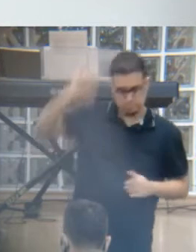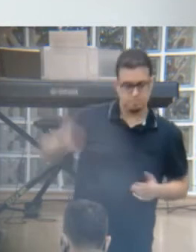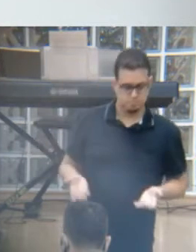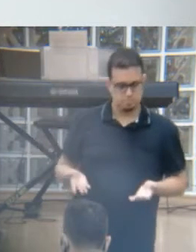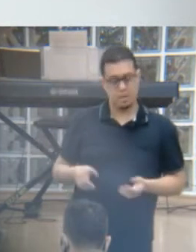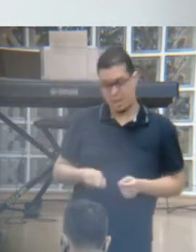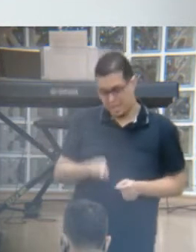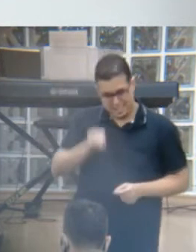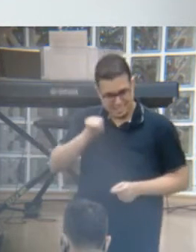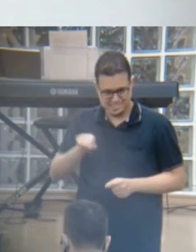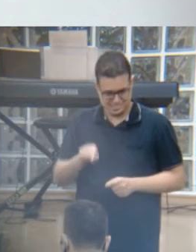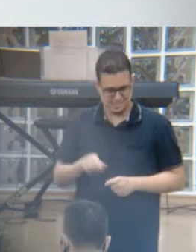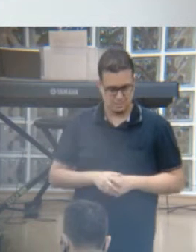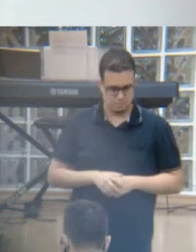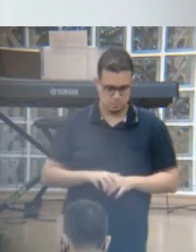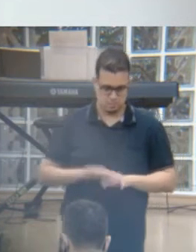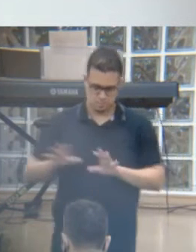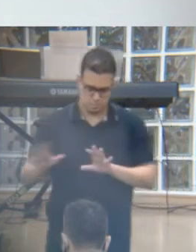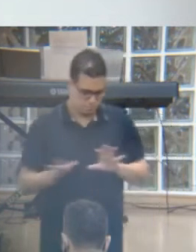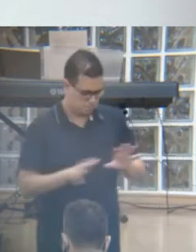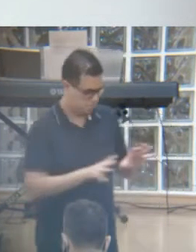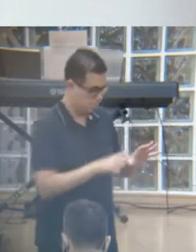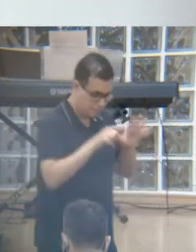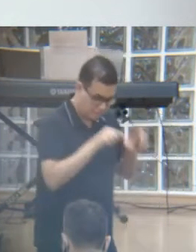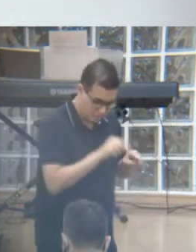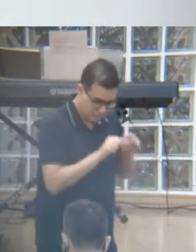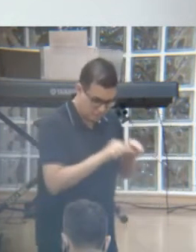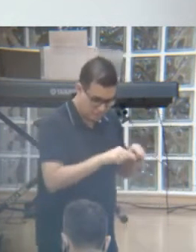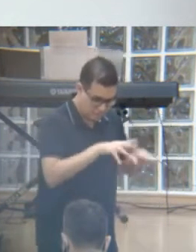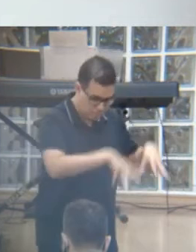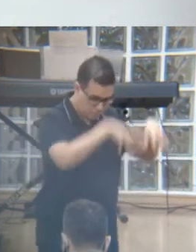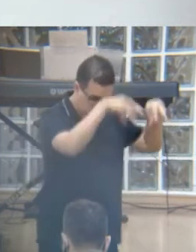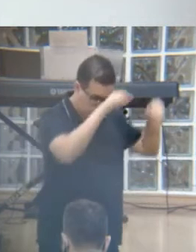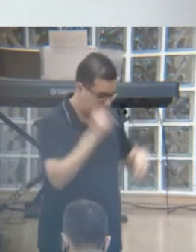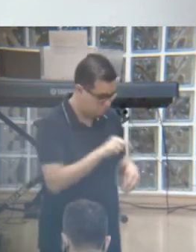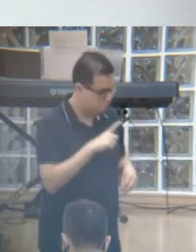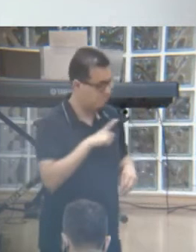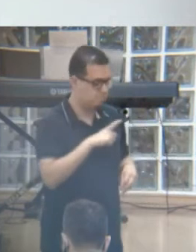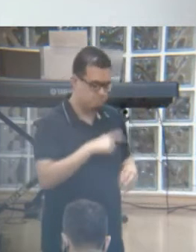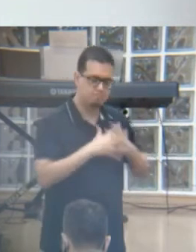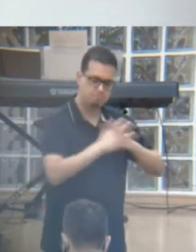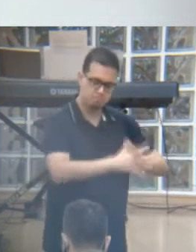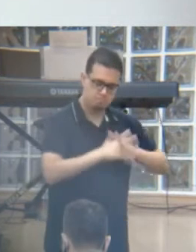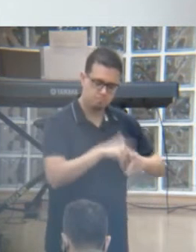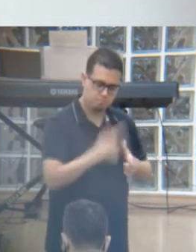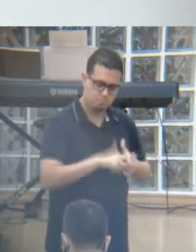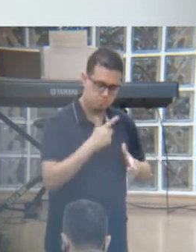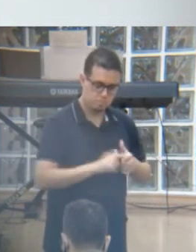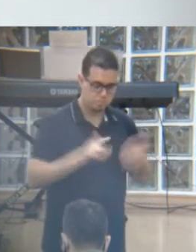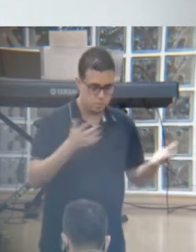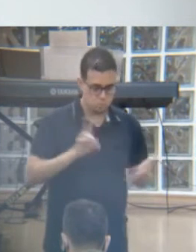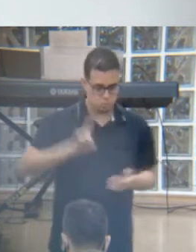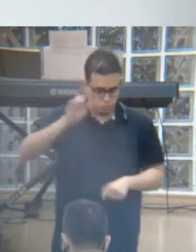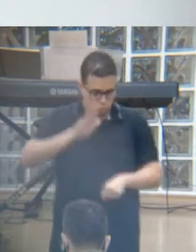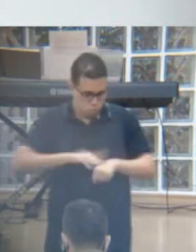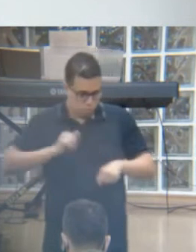problema. Ali Deus levantou um profeta, um homem sem fama, sem